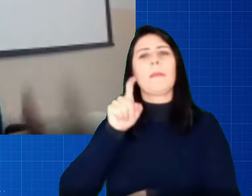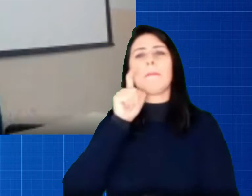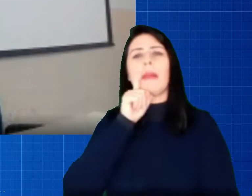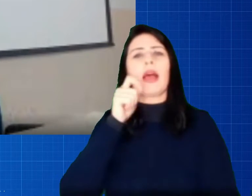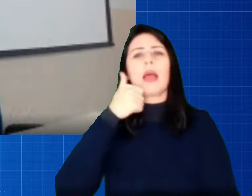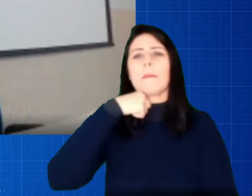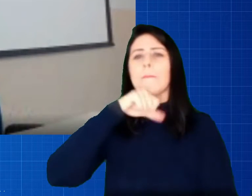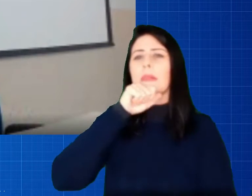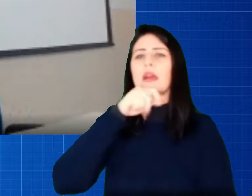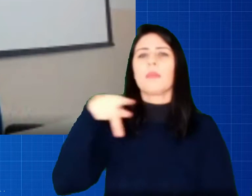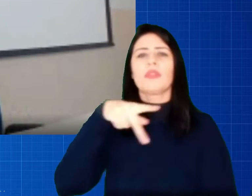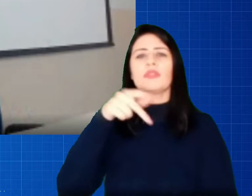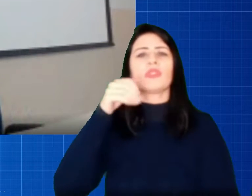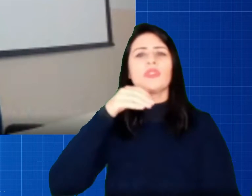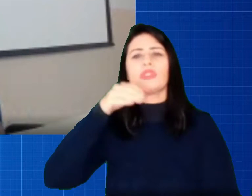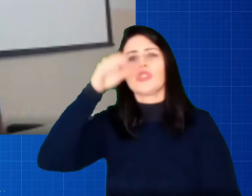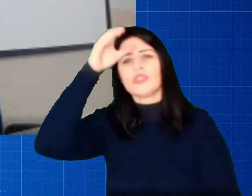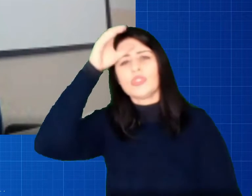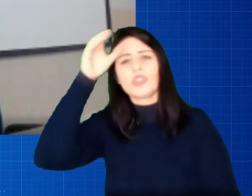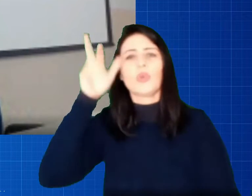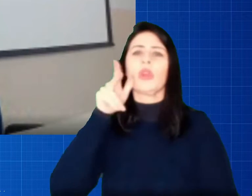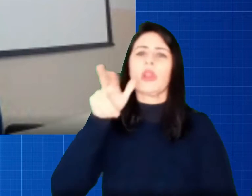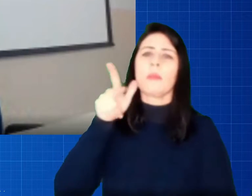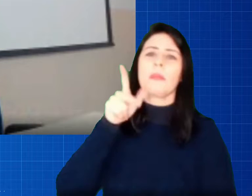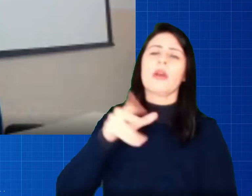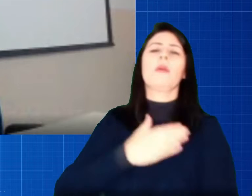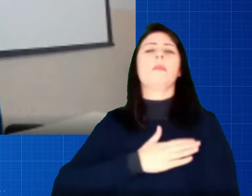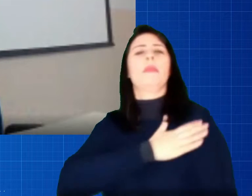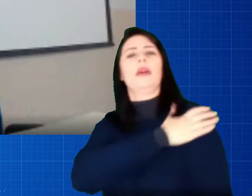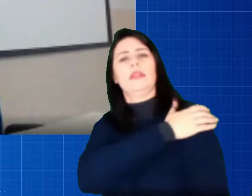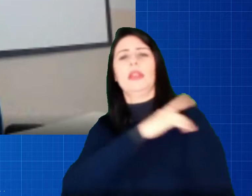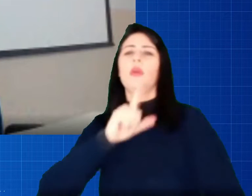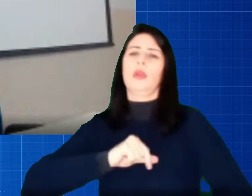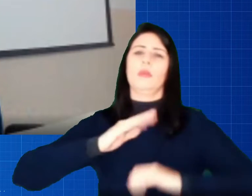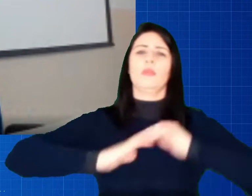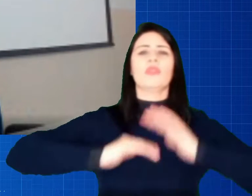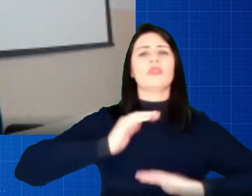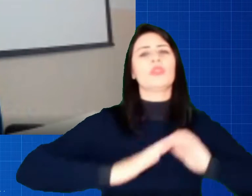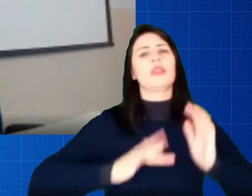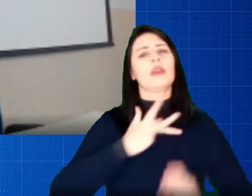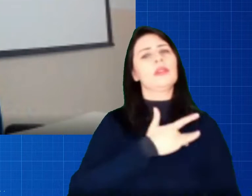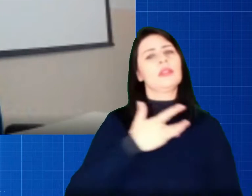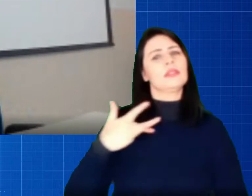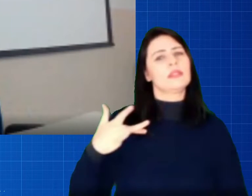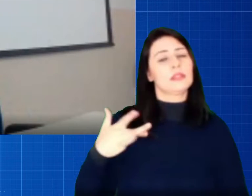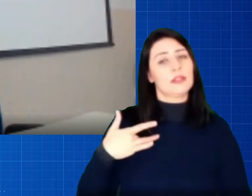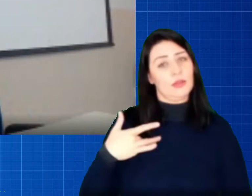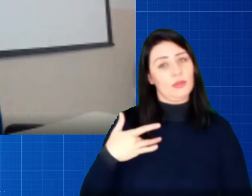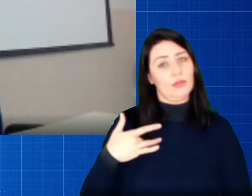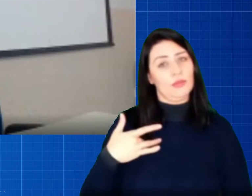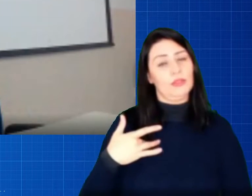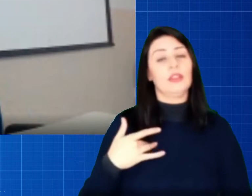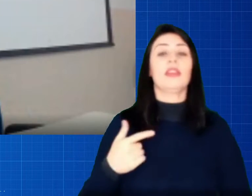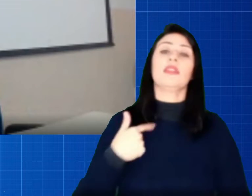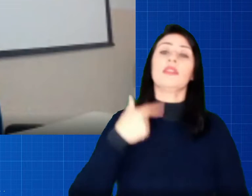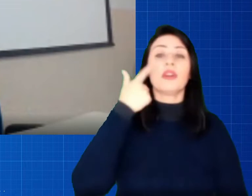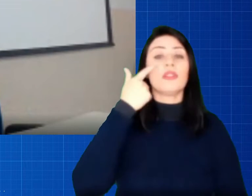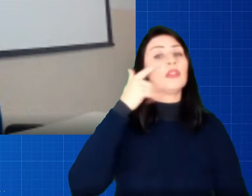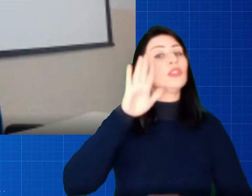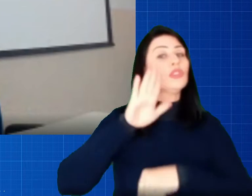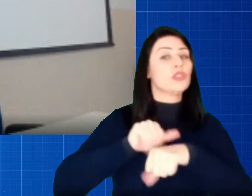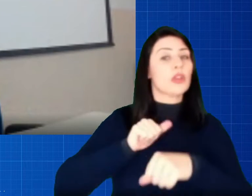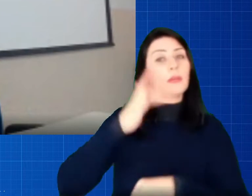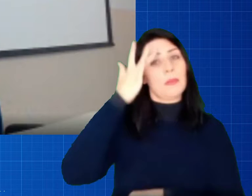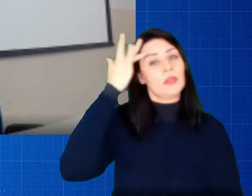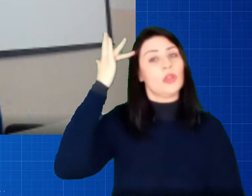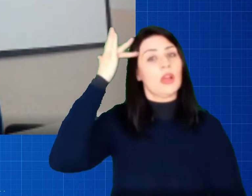um professor, um tio, um padrinho, um amigo, um irmão, vai ser o profissional que está atendendo. Ele que tem que avaliar a necessidade de estar chamando ou